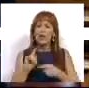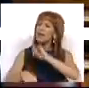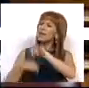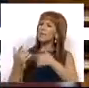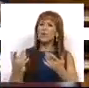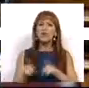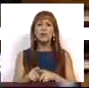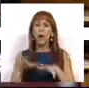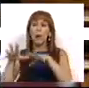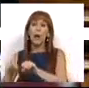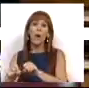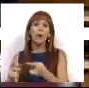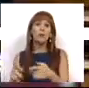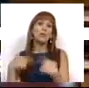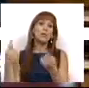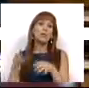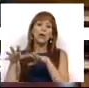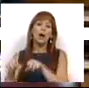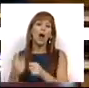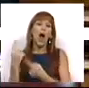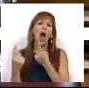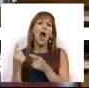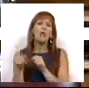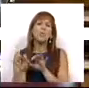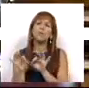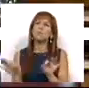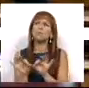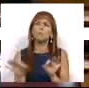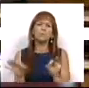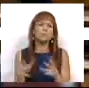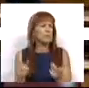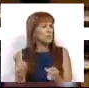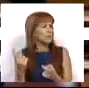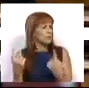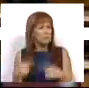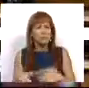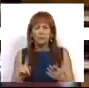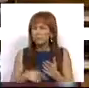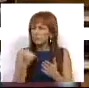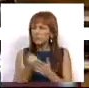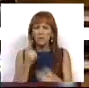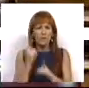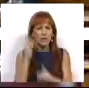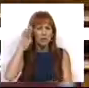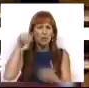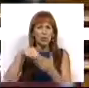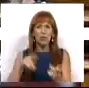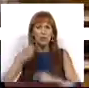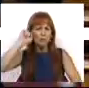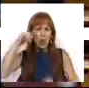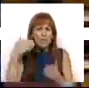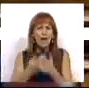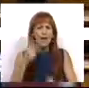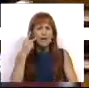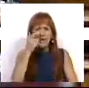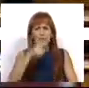depois se agarrarem a algumas formalidades que só têm sempre o mesmo resultado, que é prejudicar